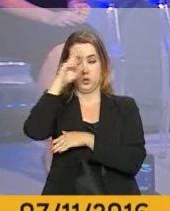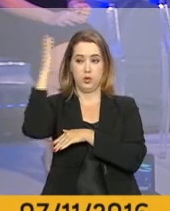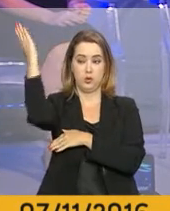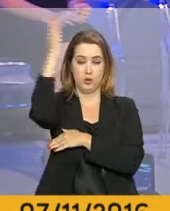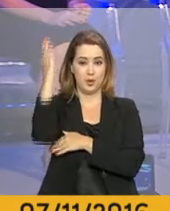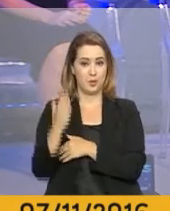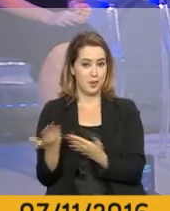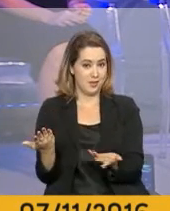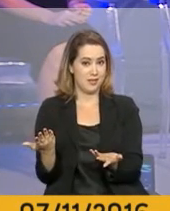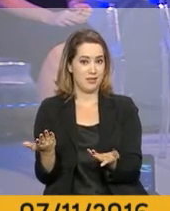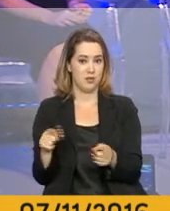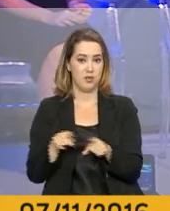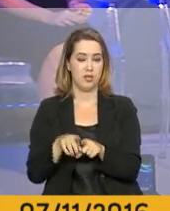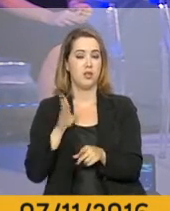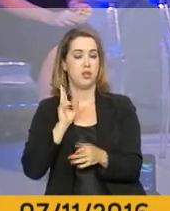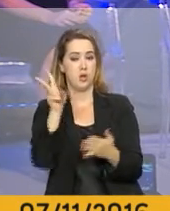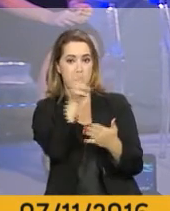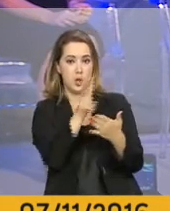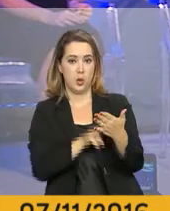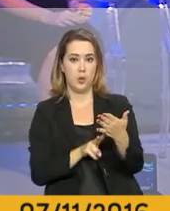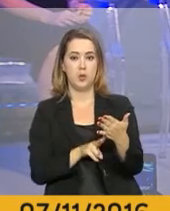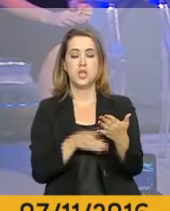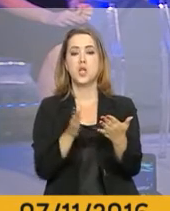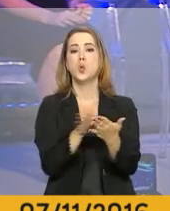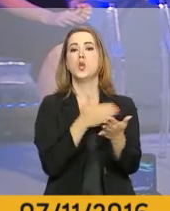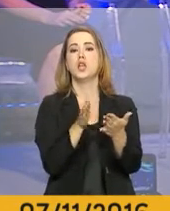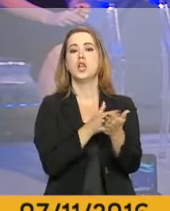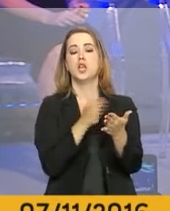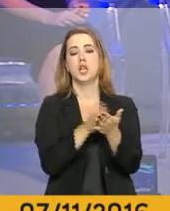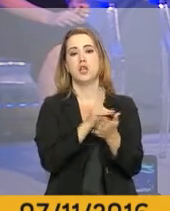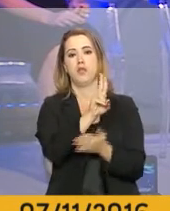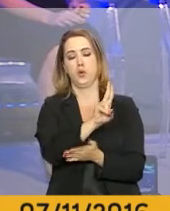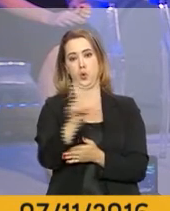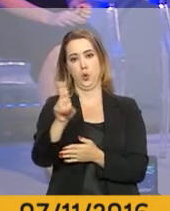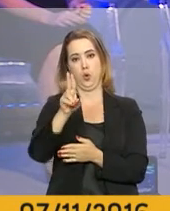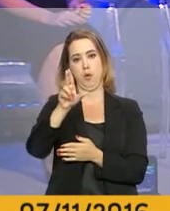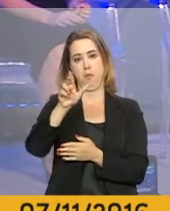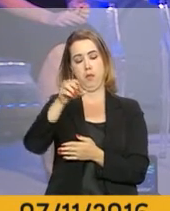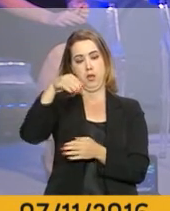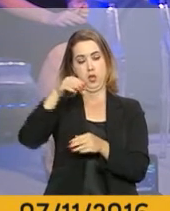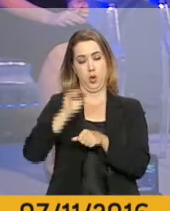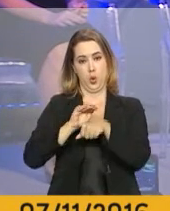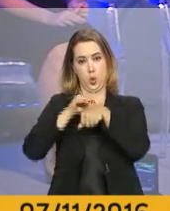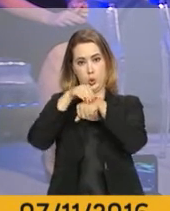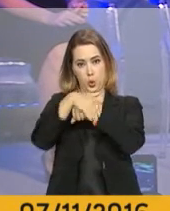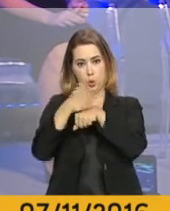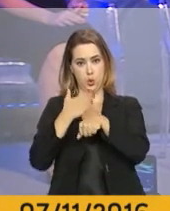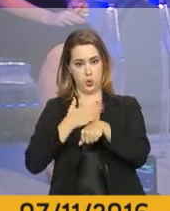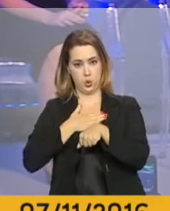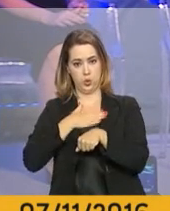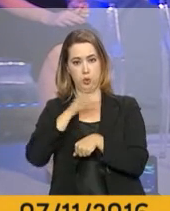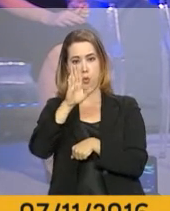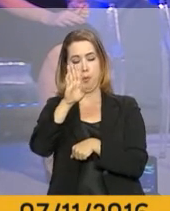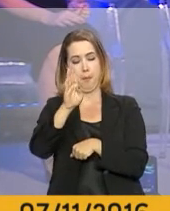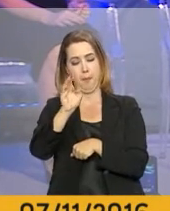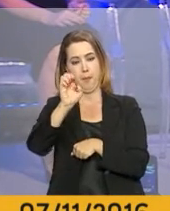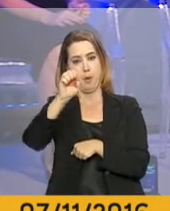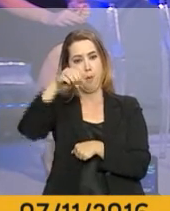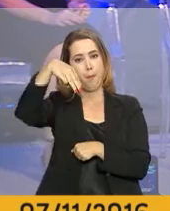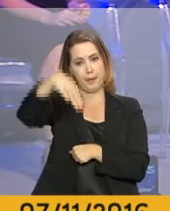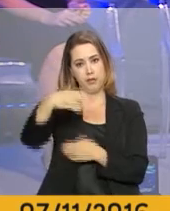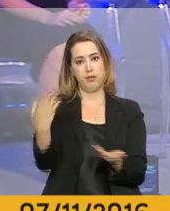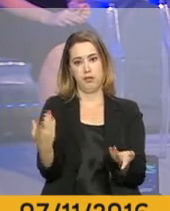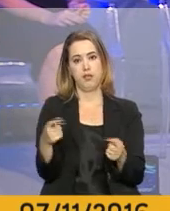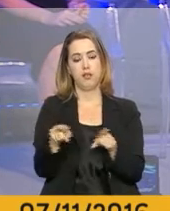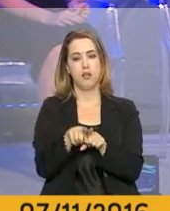acabei de ler a a noite do meu bem do ruy castro que traça uma história do samba brasileiro né